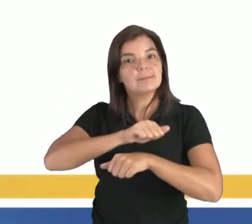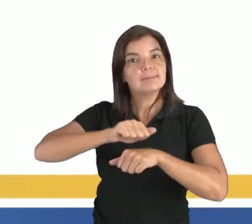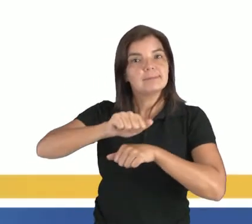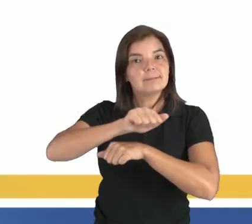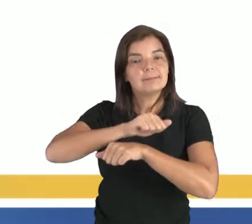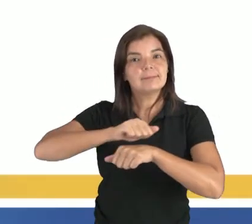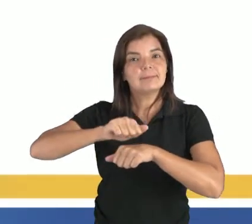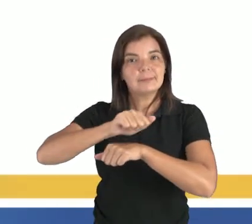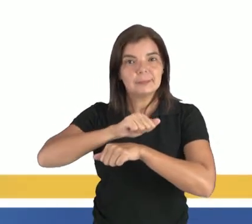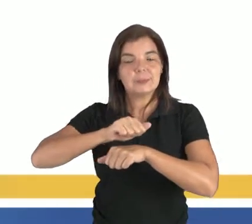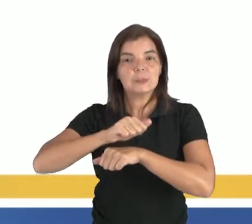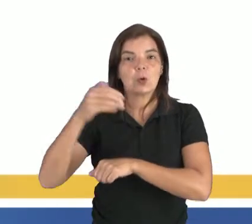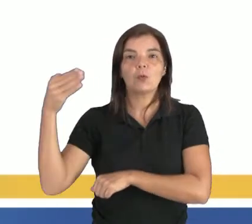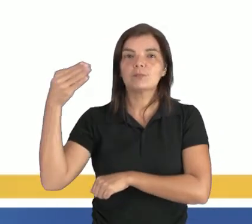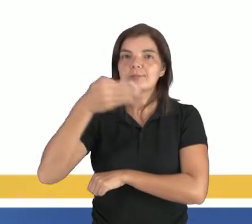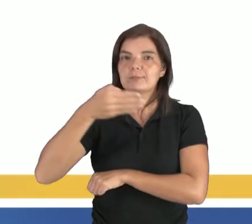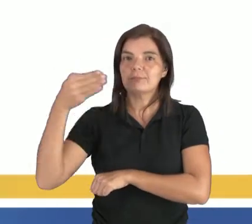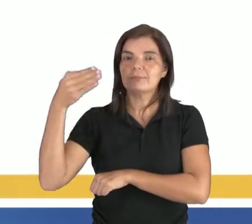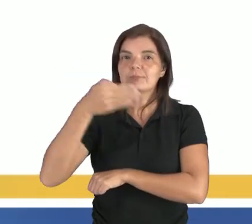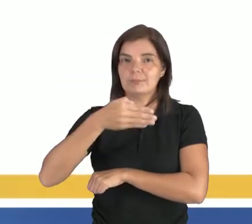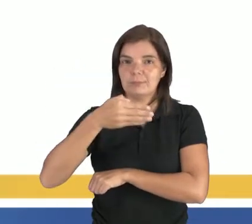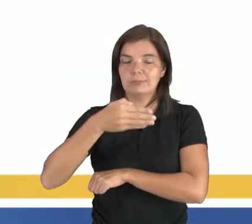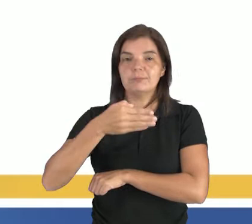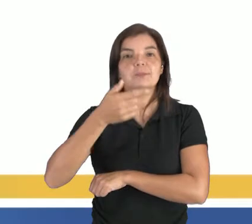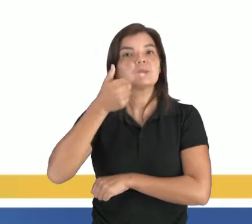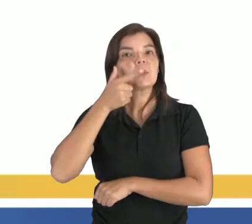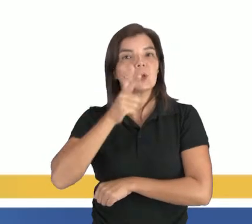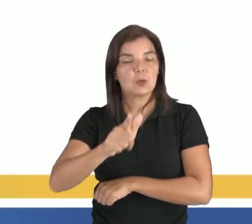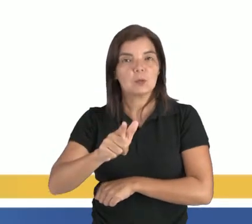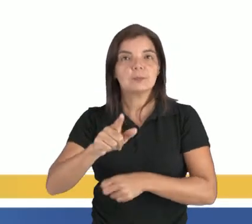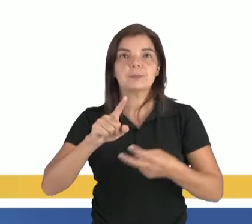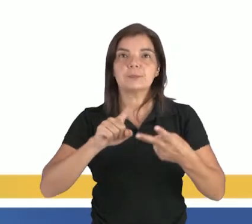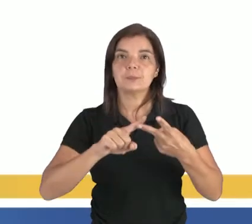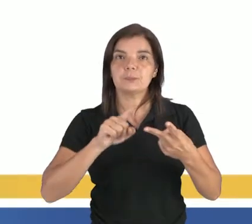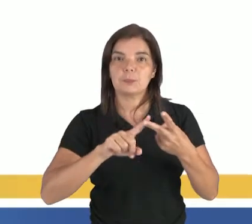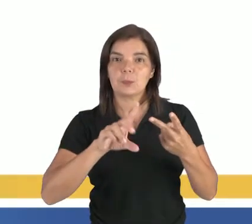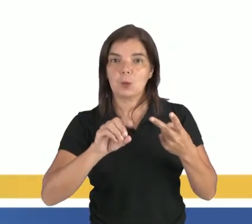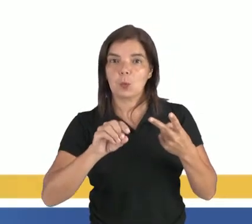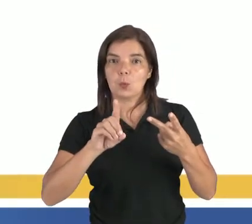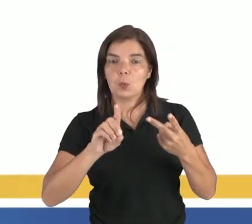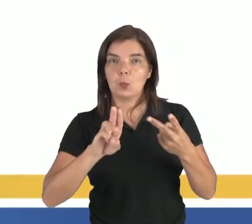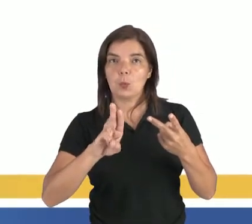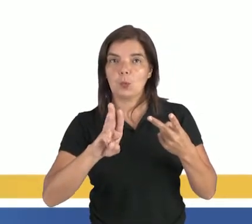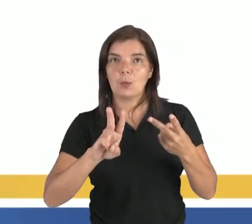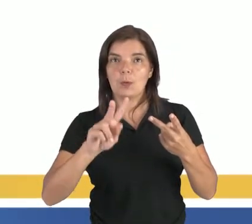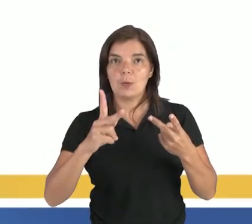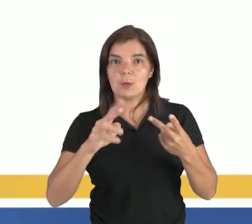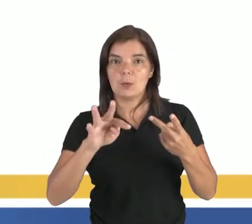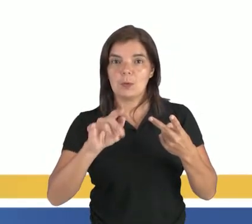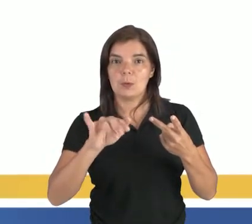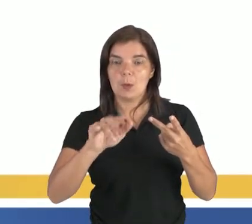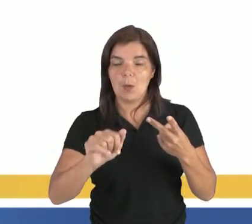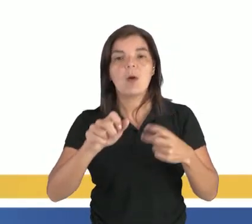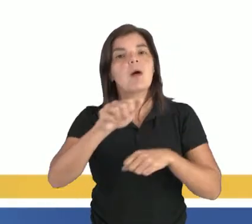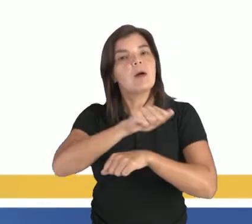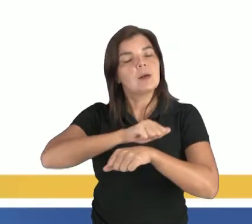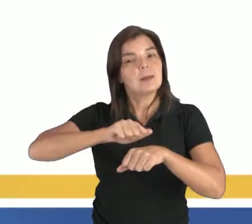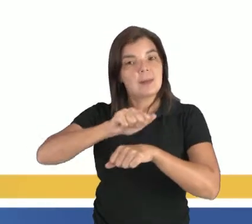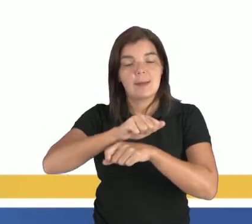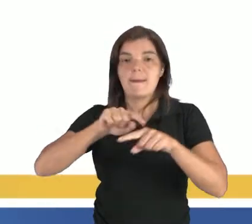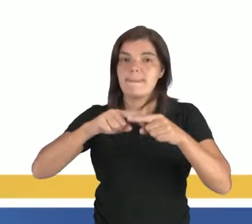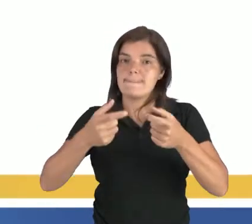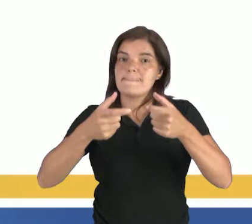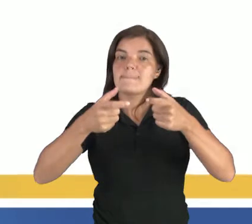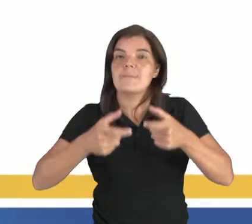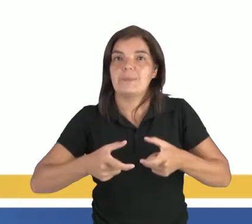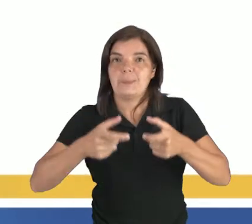advérbio de frequência, once, uma vez. Downstairs, que também é um advérbio, só que este